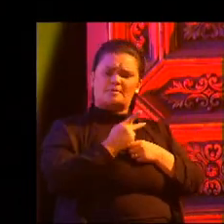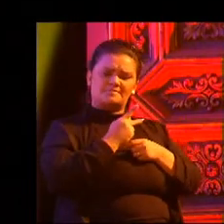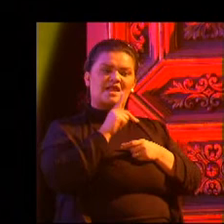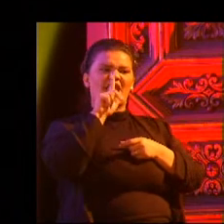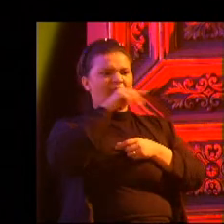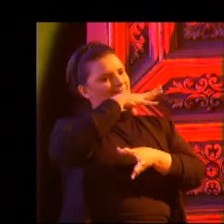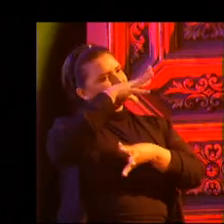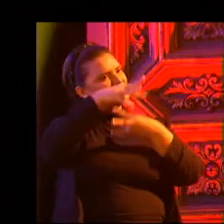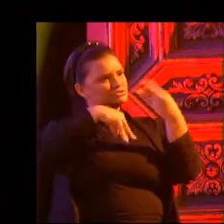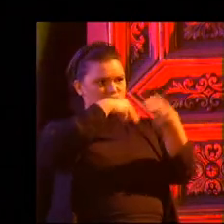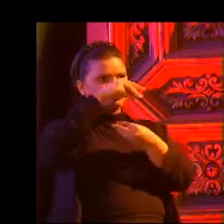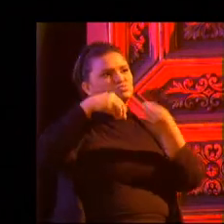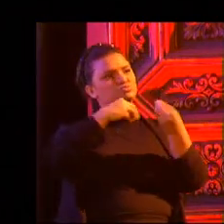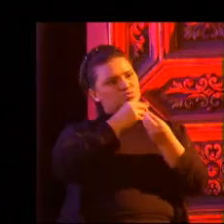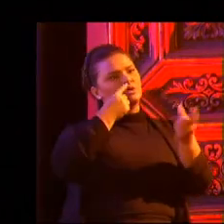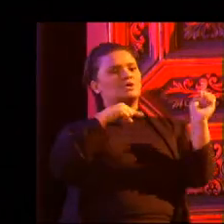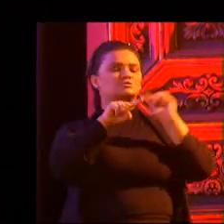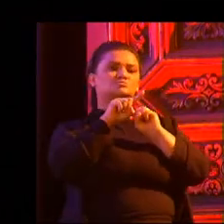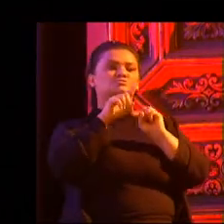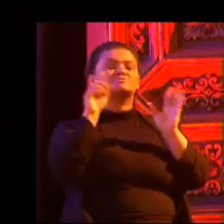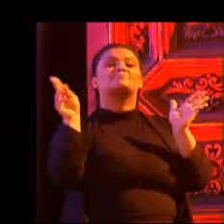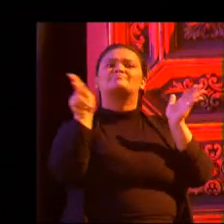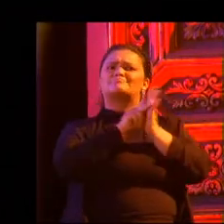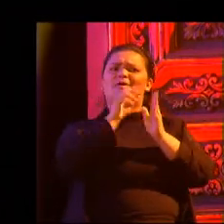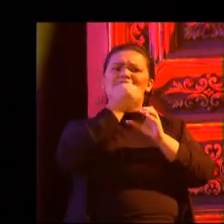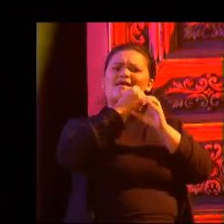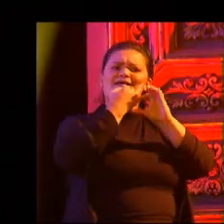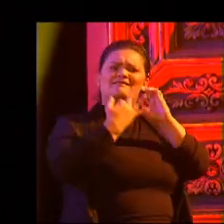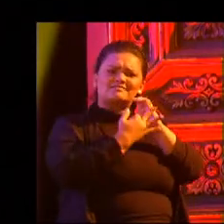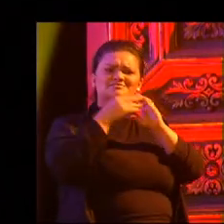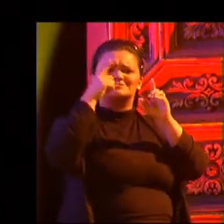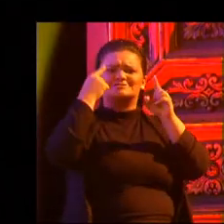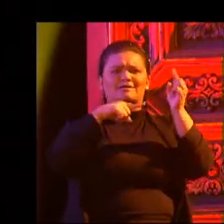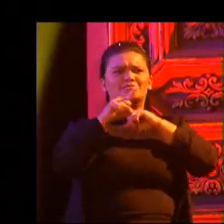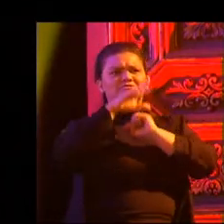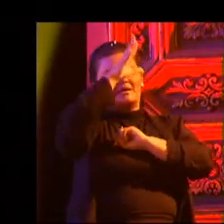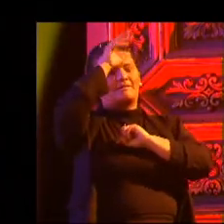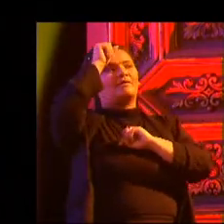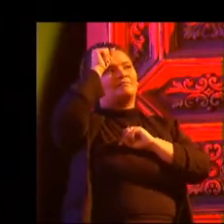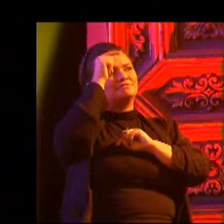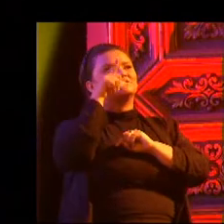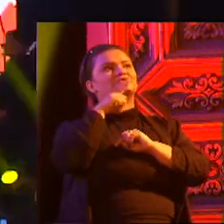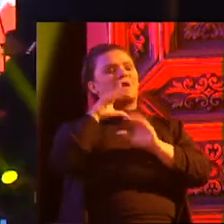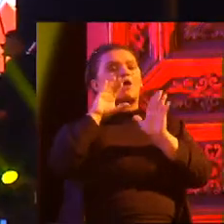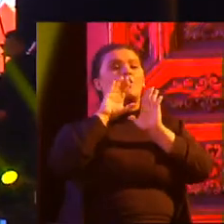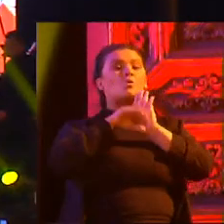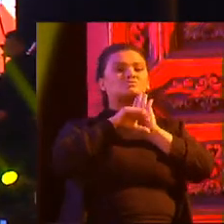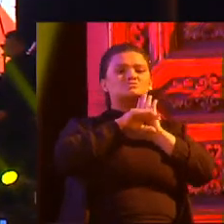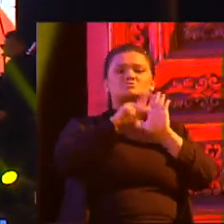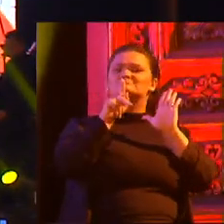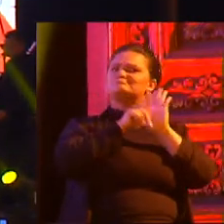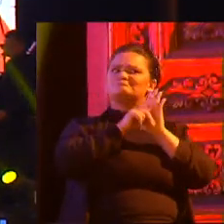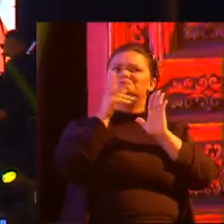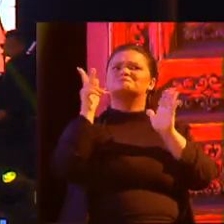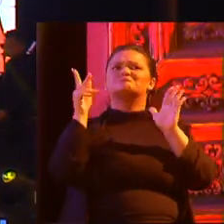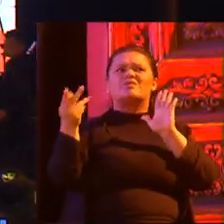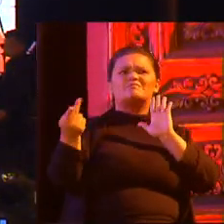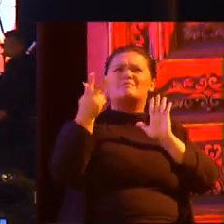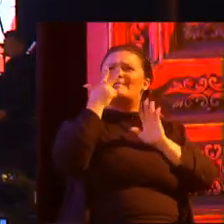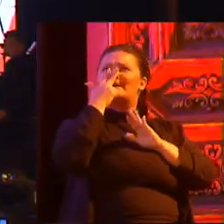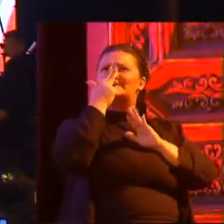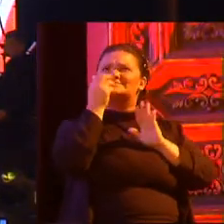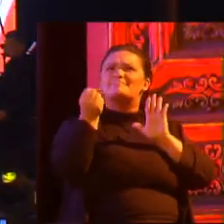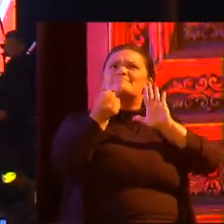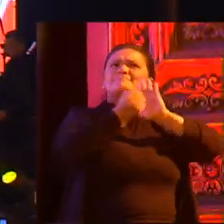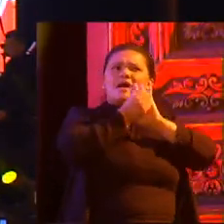essa mistura que é característica das produções amazônicas. E o pop é um conceito que permeia muito a nossa cultura brasileira, né? A música pop feita na